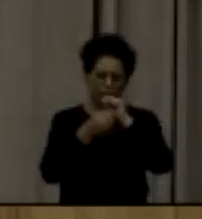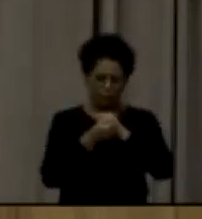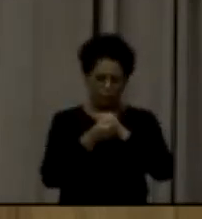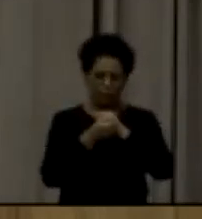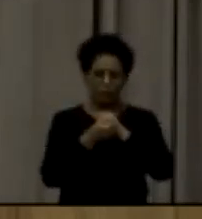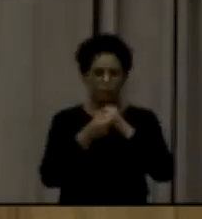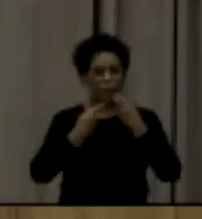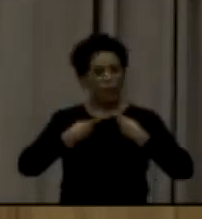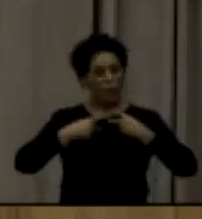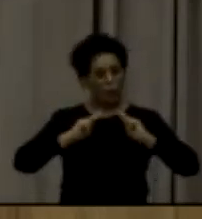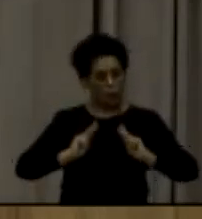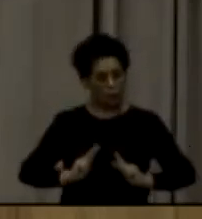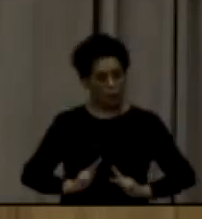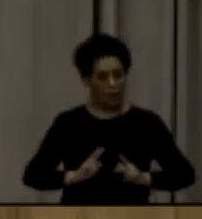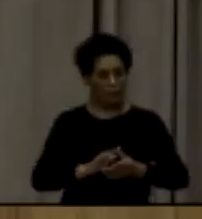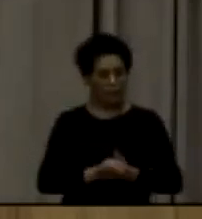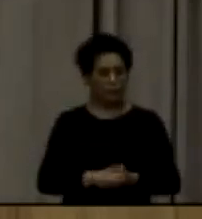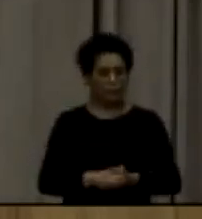do desenvolvimento humano.